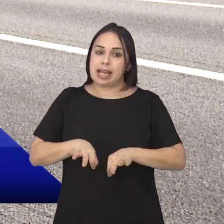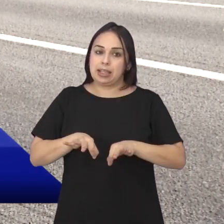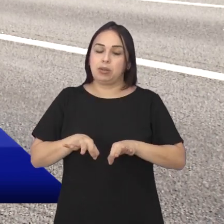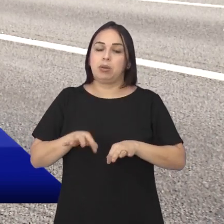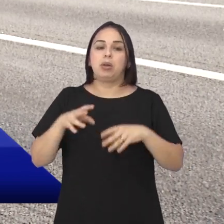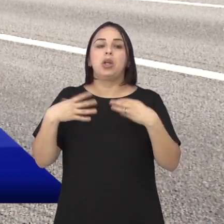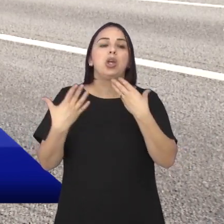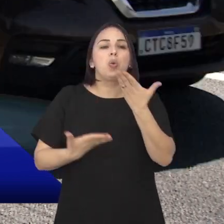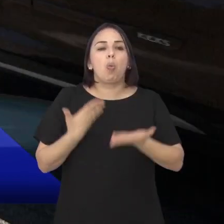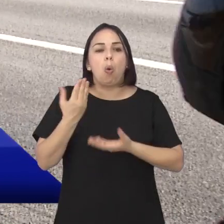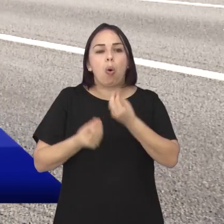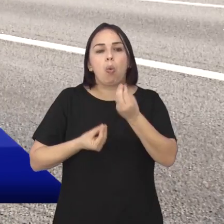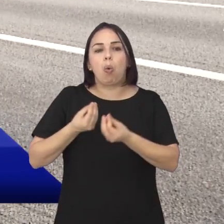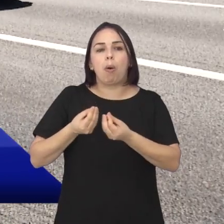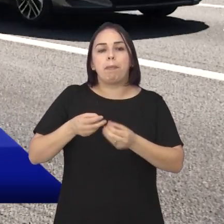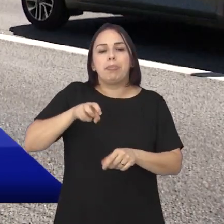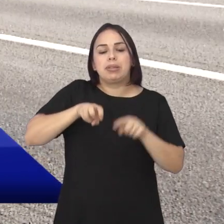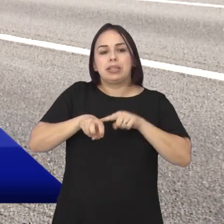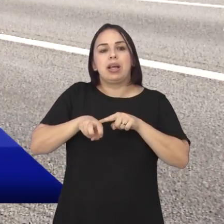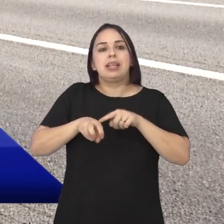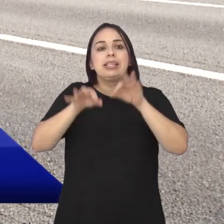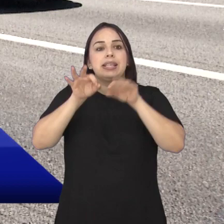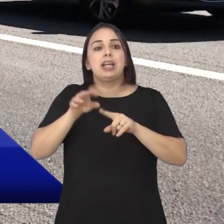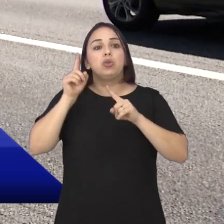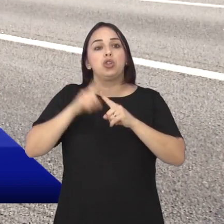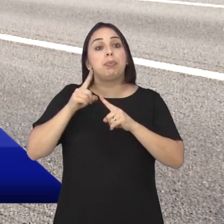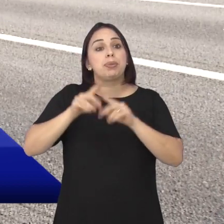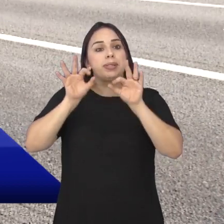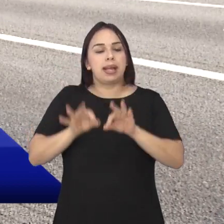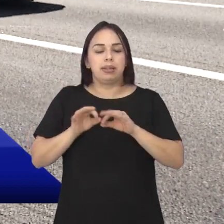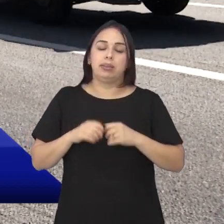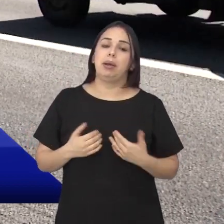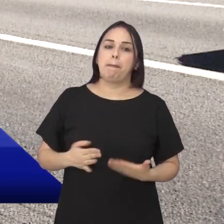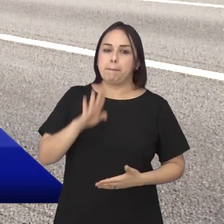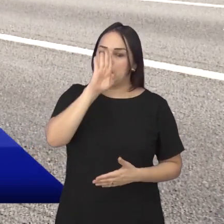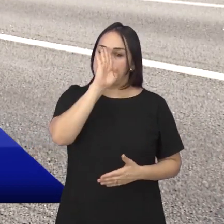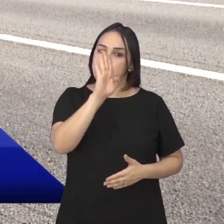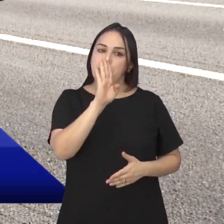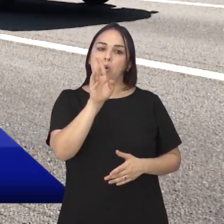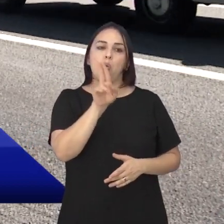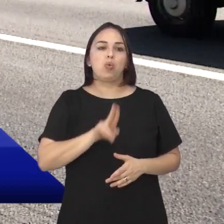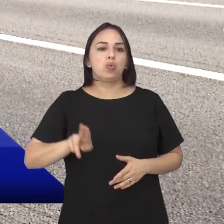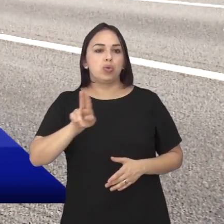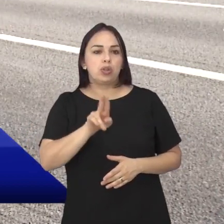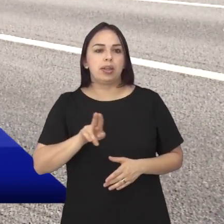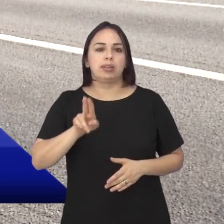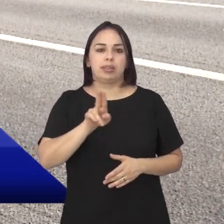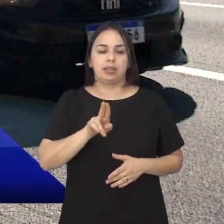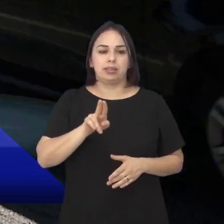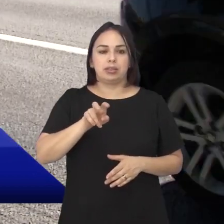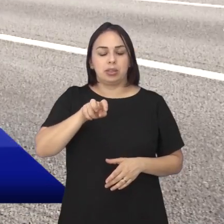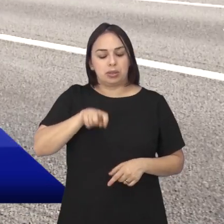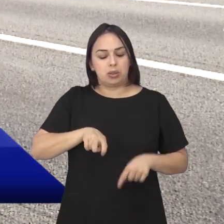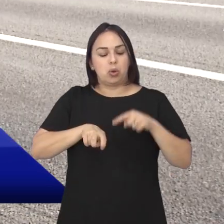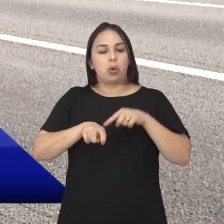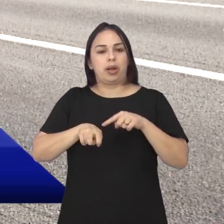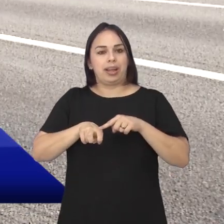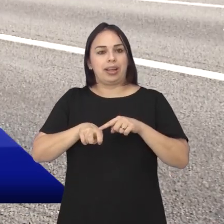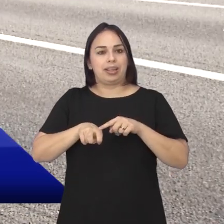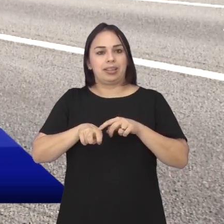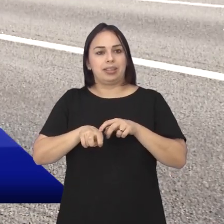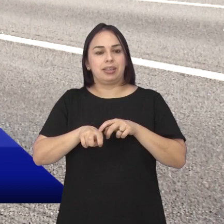você fazer o transporte adequado da criança no seu veículo. Principalmente, utilizar dispositivo